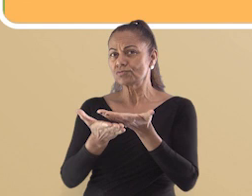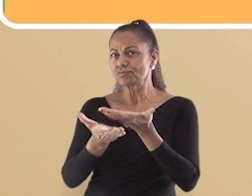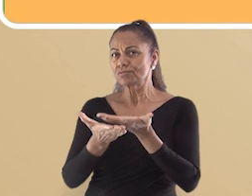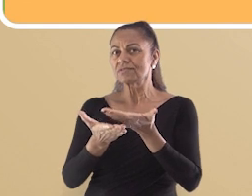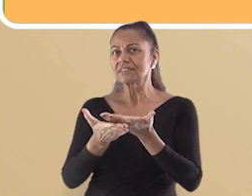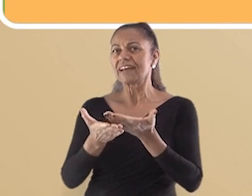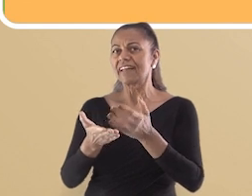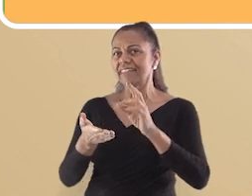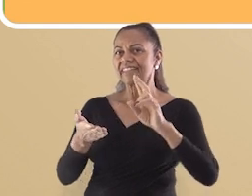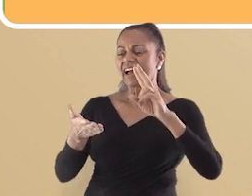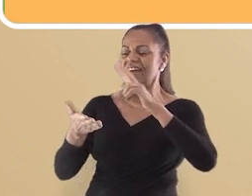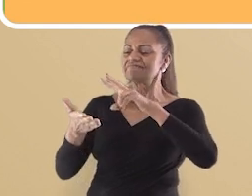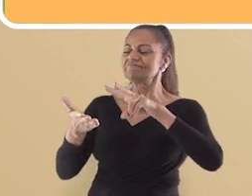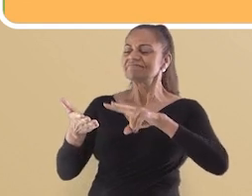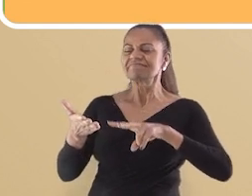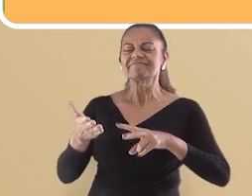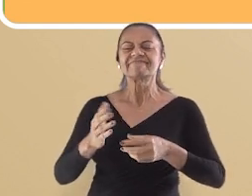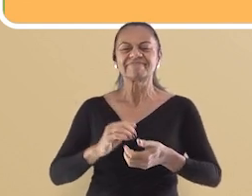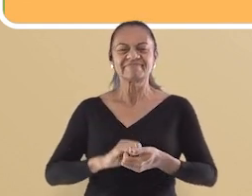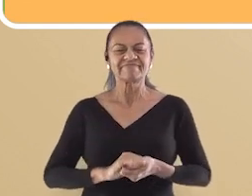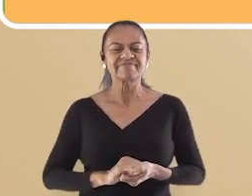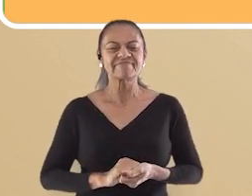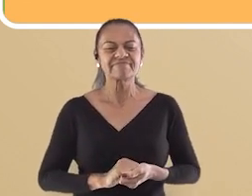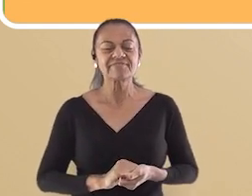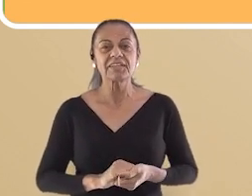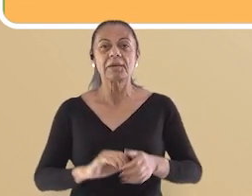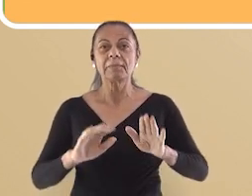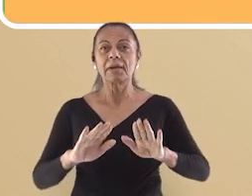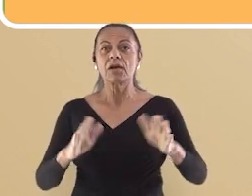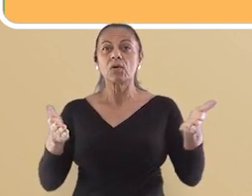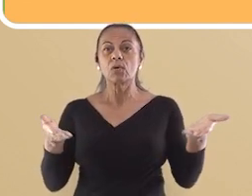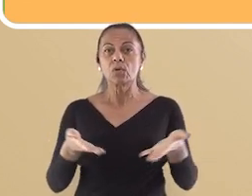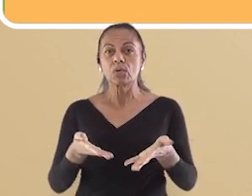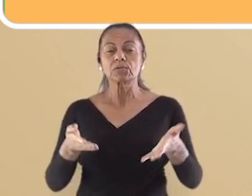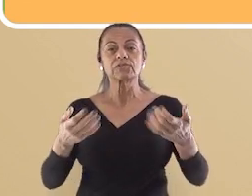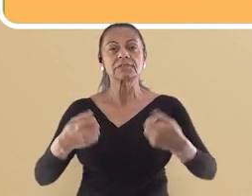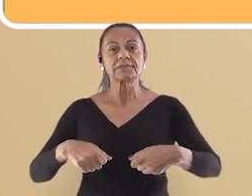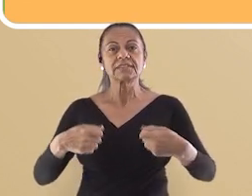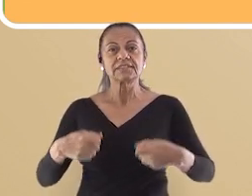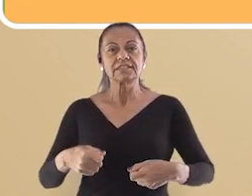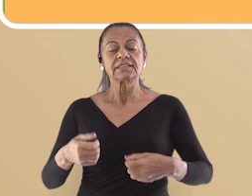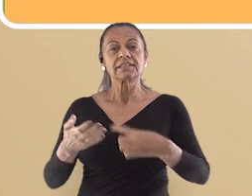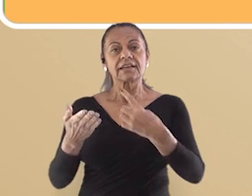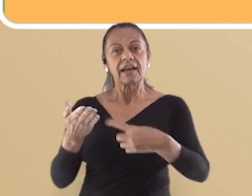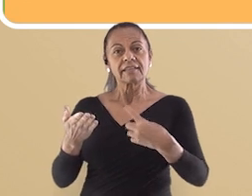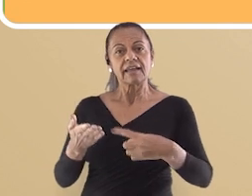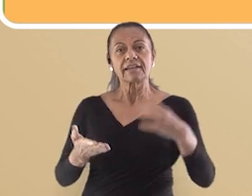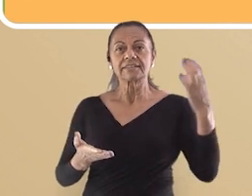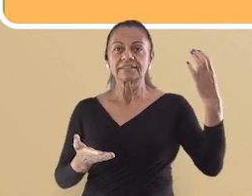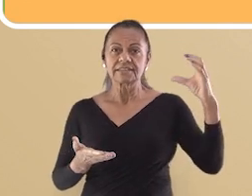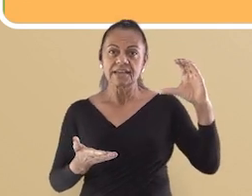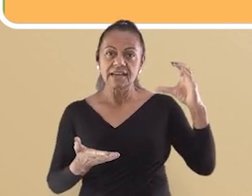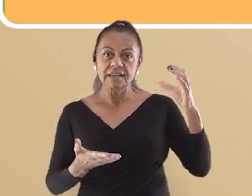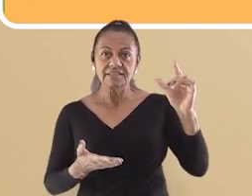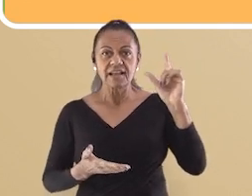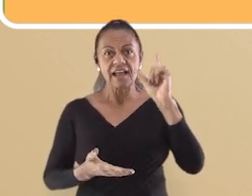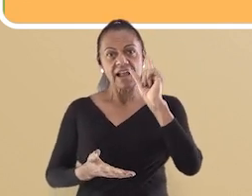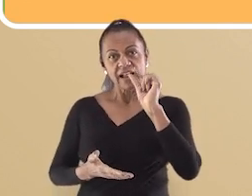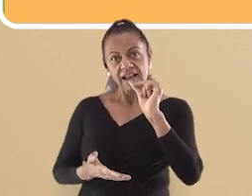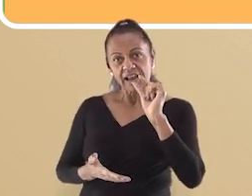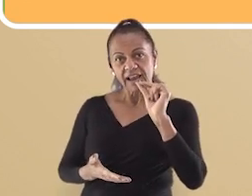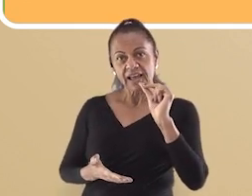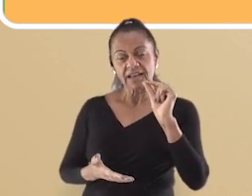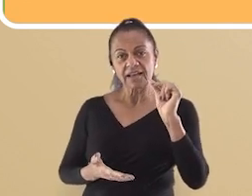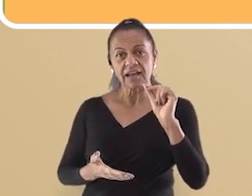ao final dessa aula. Você vai precisar hoje de caderno de ciências, lápis,